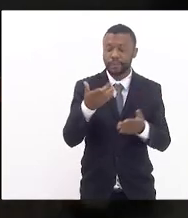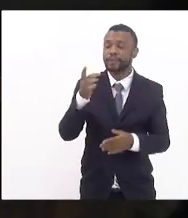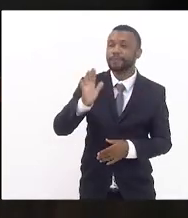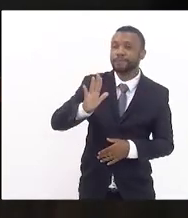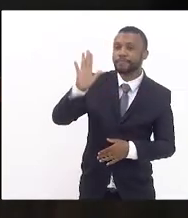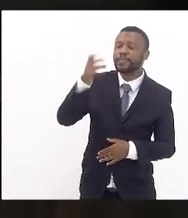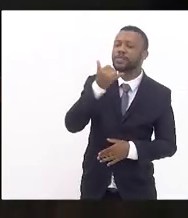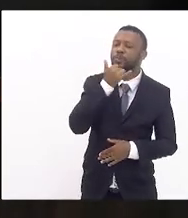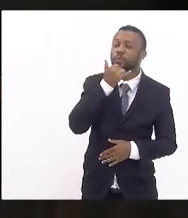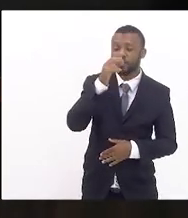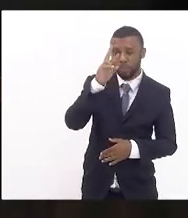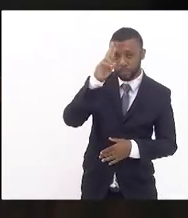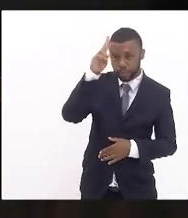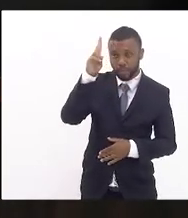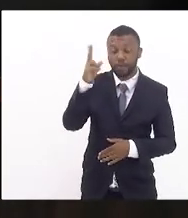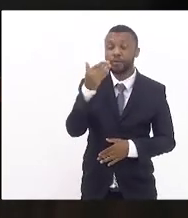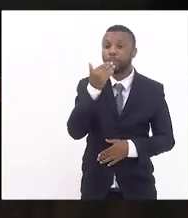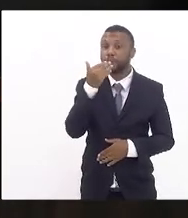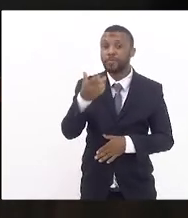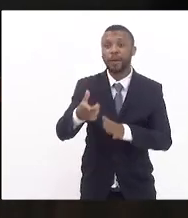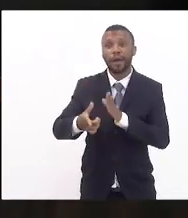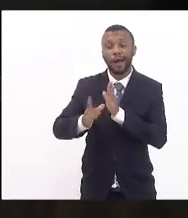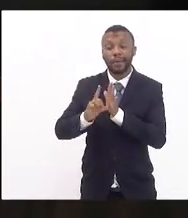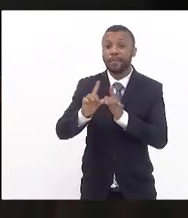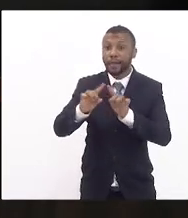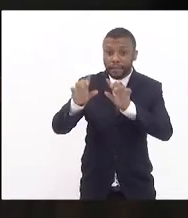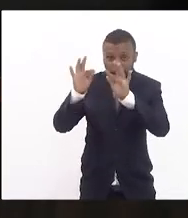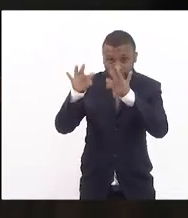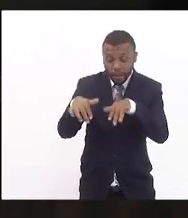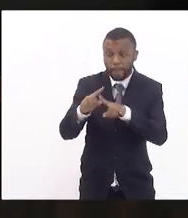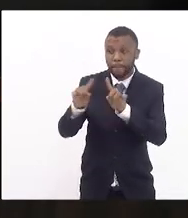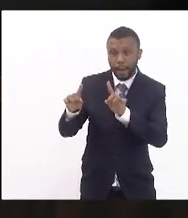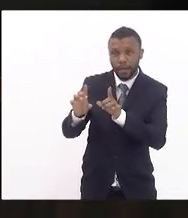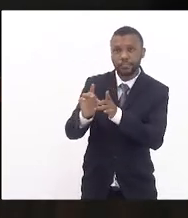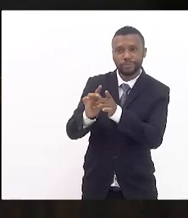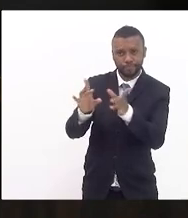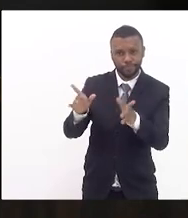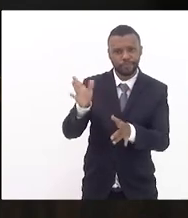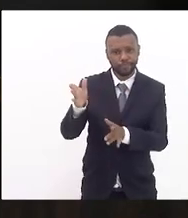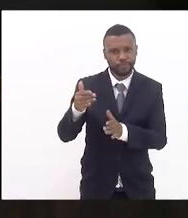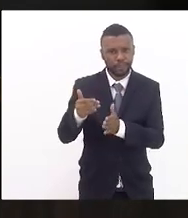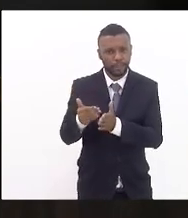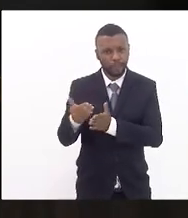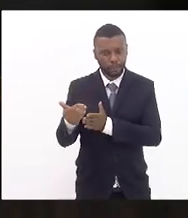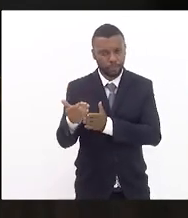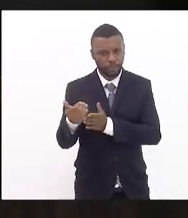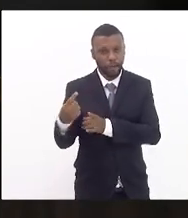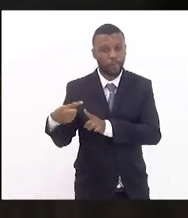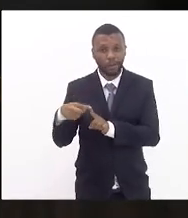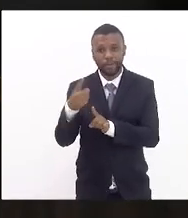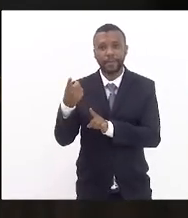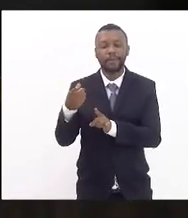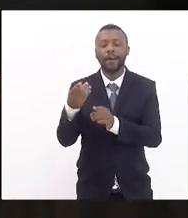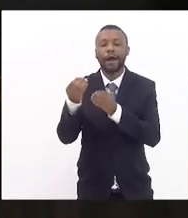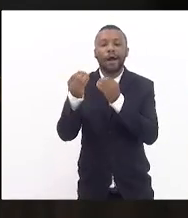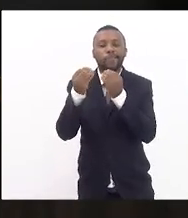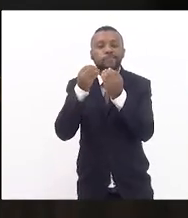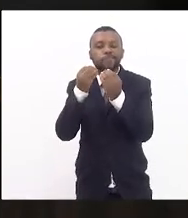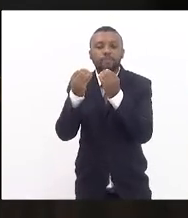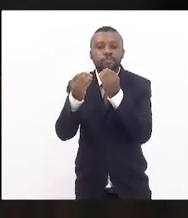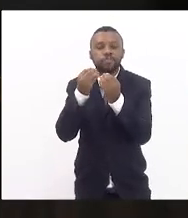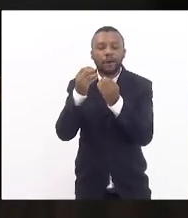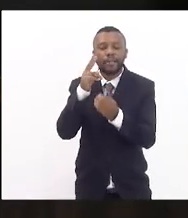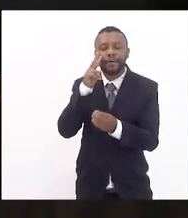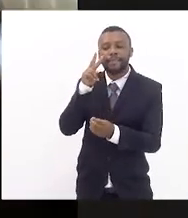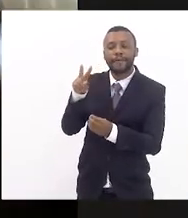ah, perdão. Eu tinha pedido... Está encerrada, mas eu concedo a Vossa Excelência na abertura. É que a Vossa Excelência estava fazendo lanche, eu estava vendo